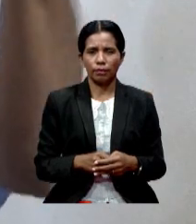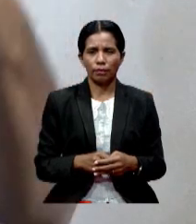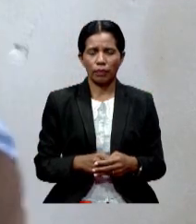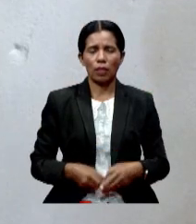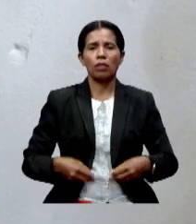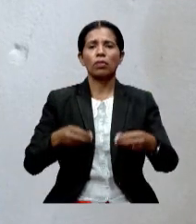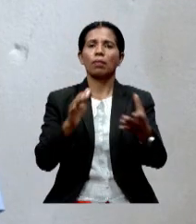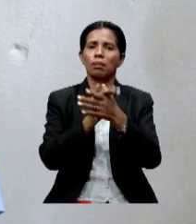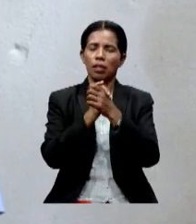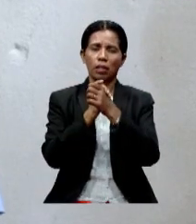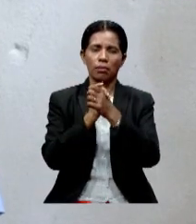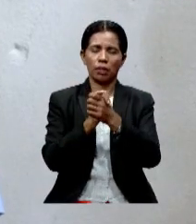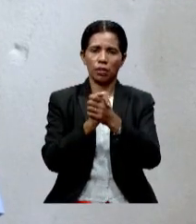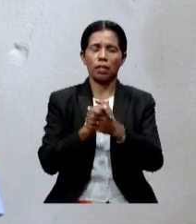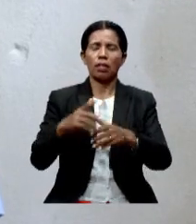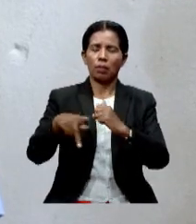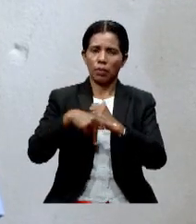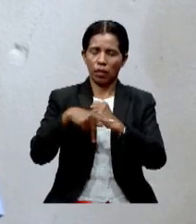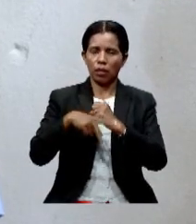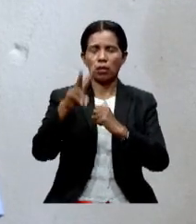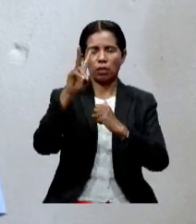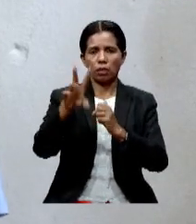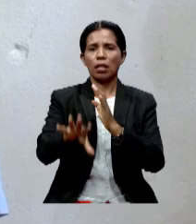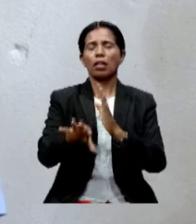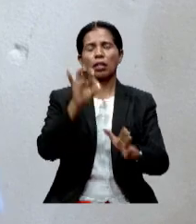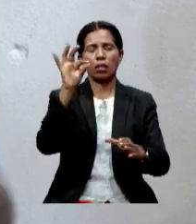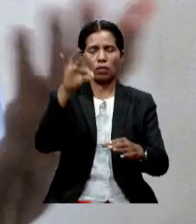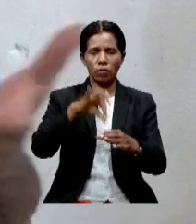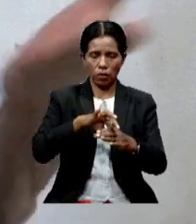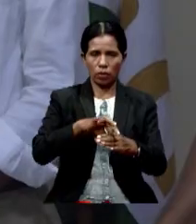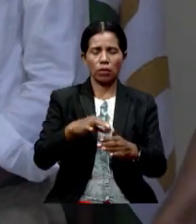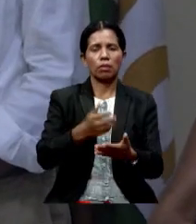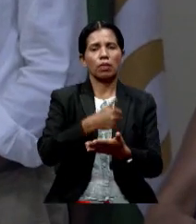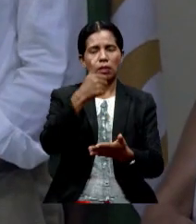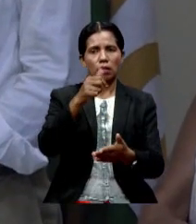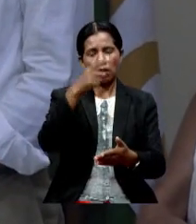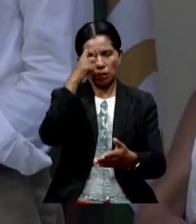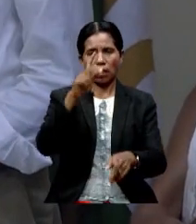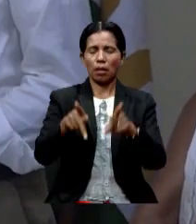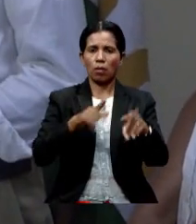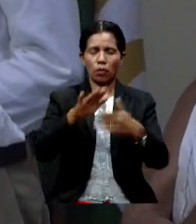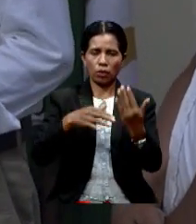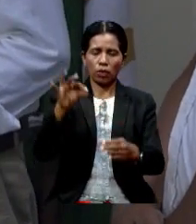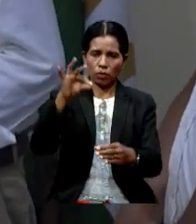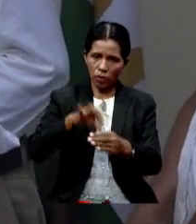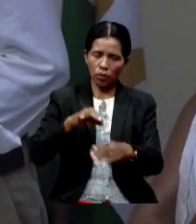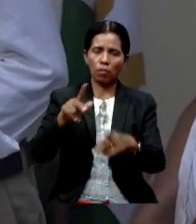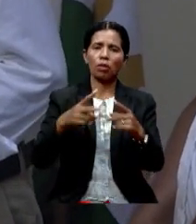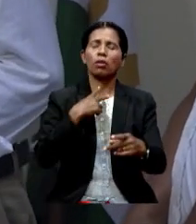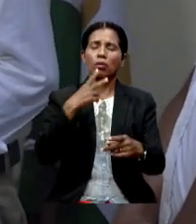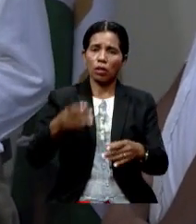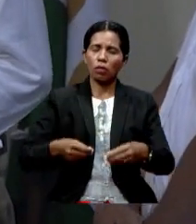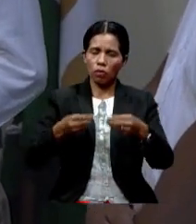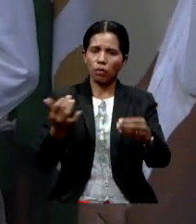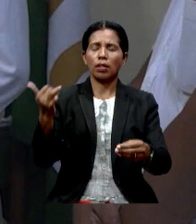congratula ba partido ruan be maqueta votos né dan tamane povo ni votos povo ni lian ma fo vasira